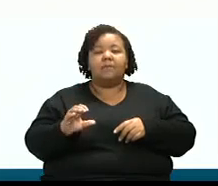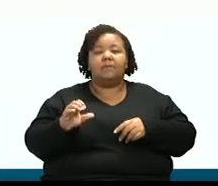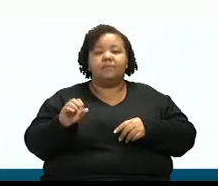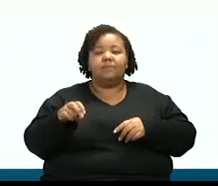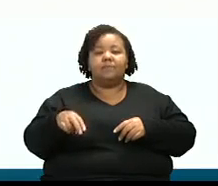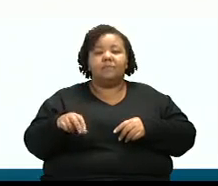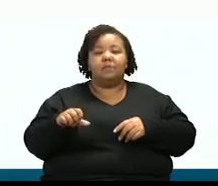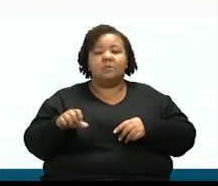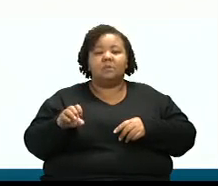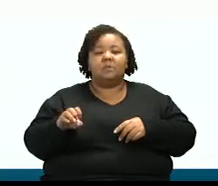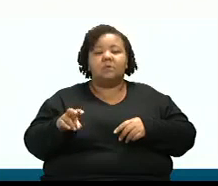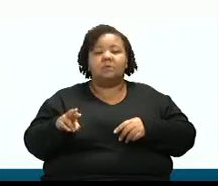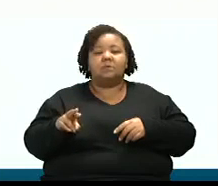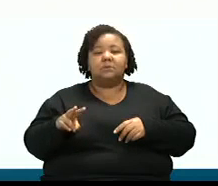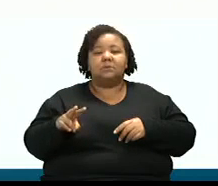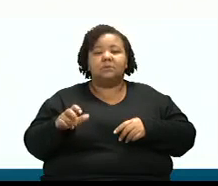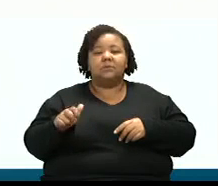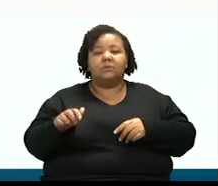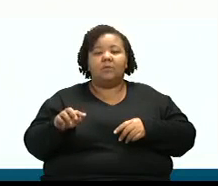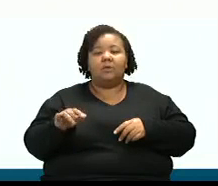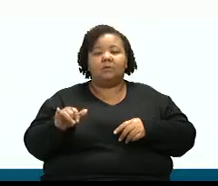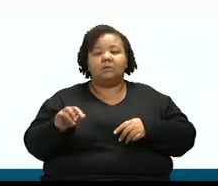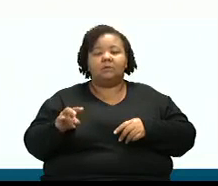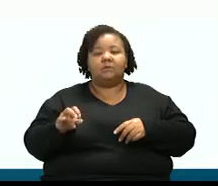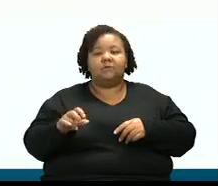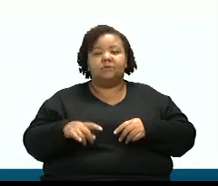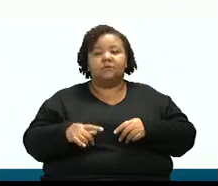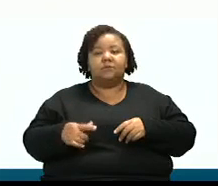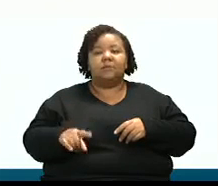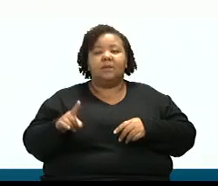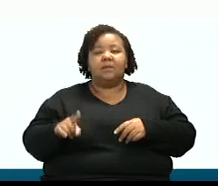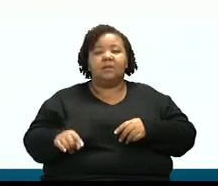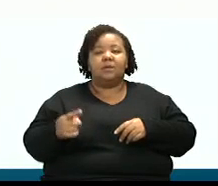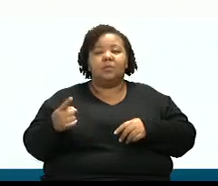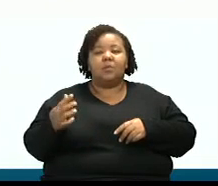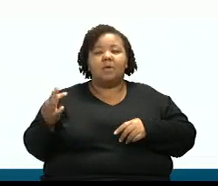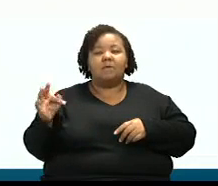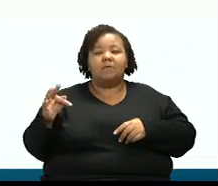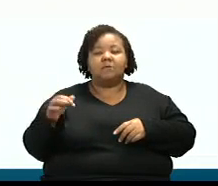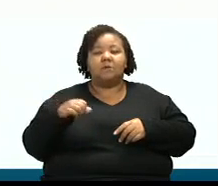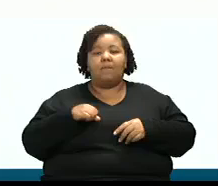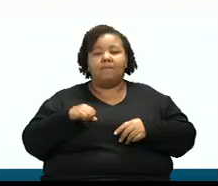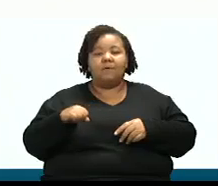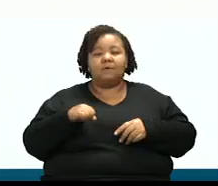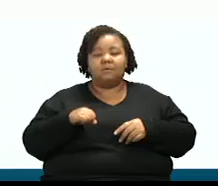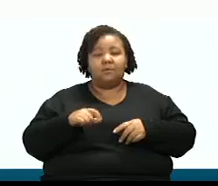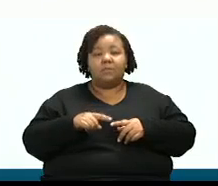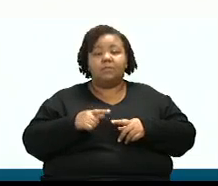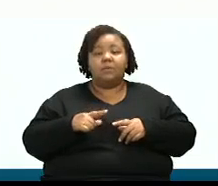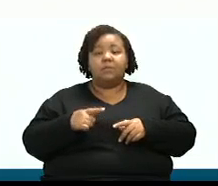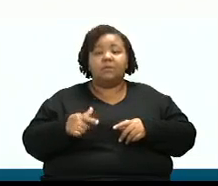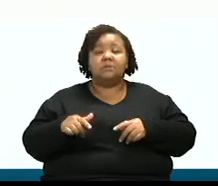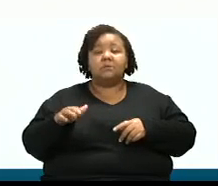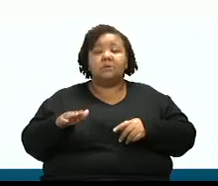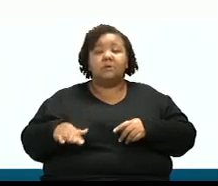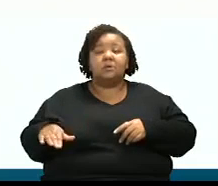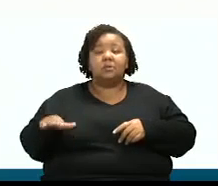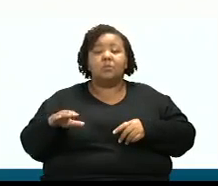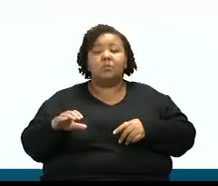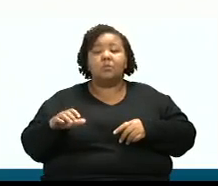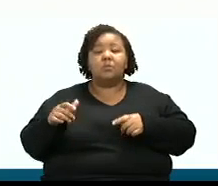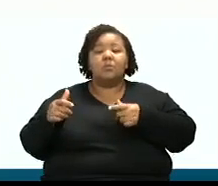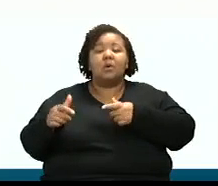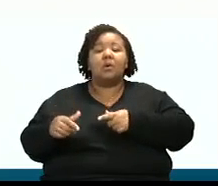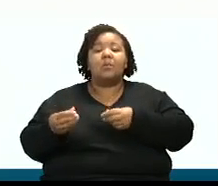Ele é gerado por uma determinada função potencial. Mas se eu tenho o campo, como que eu encontro